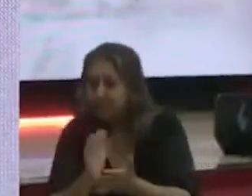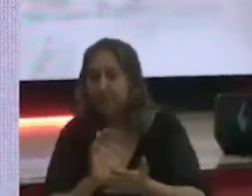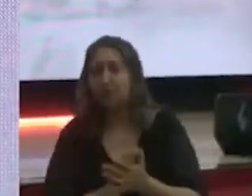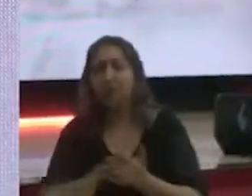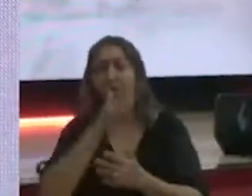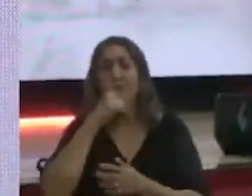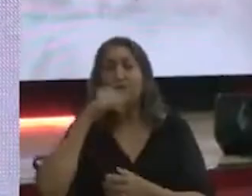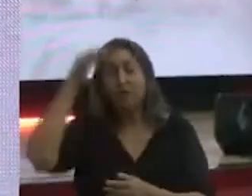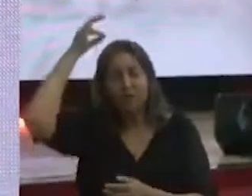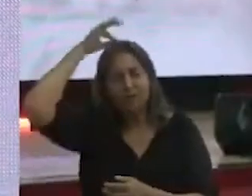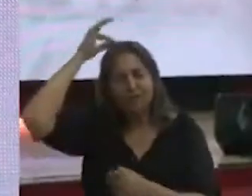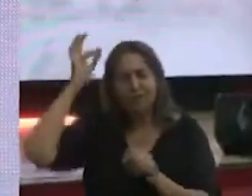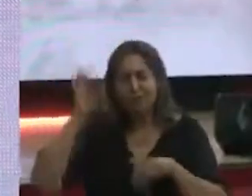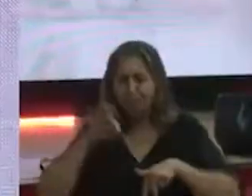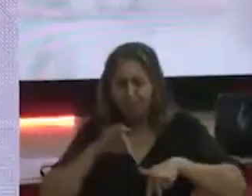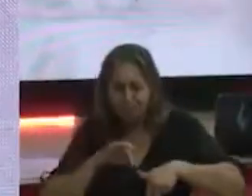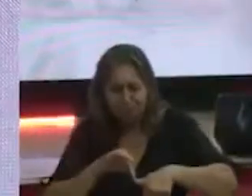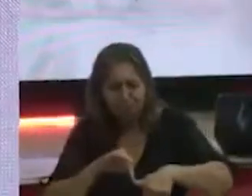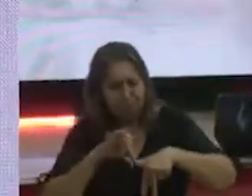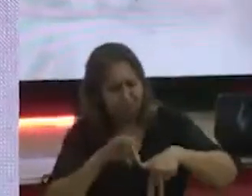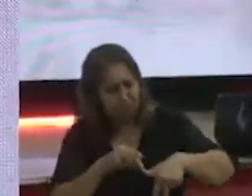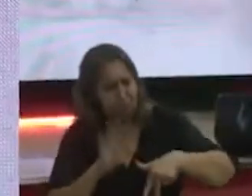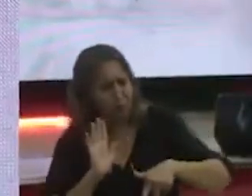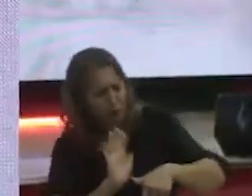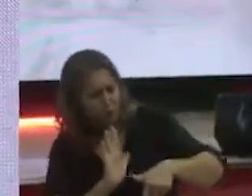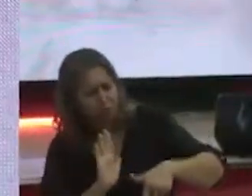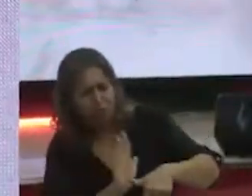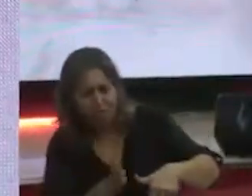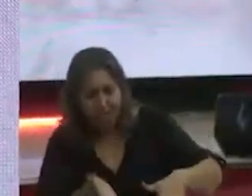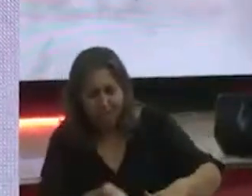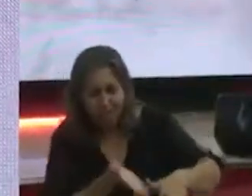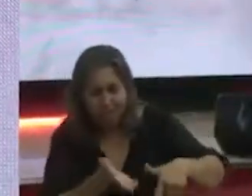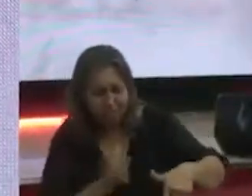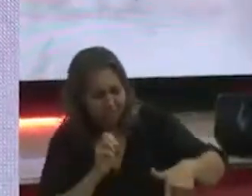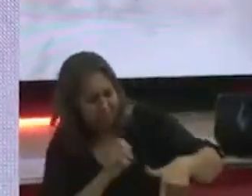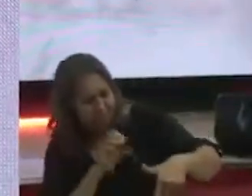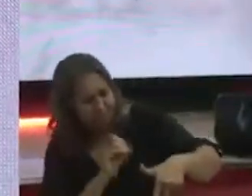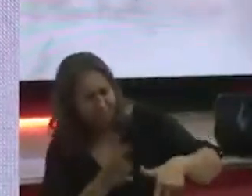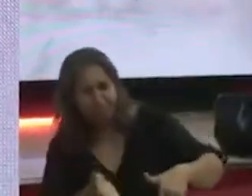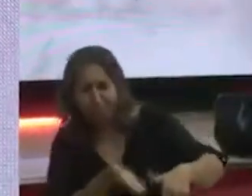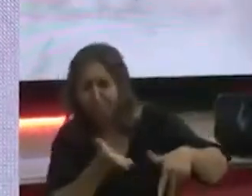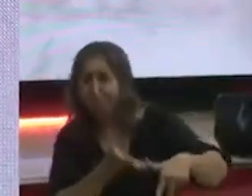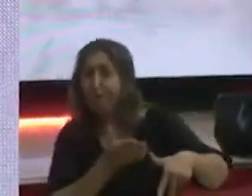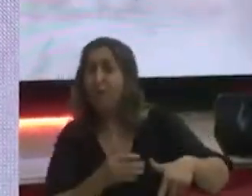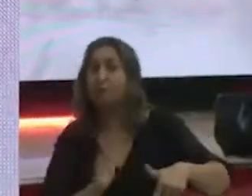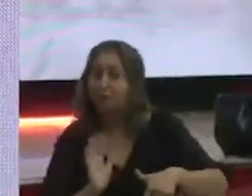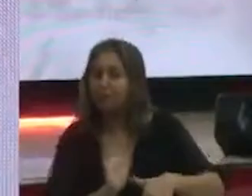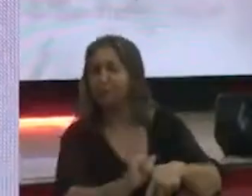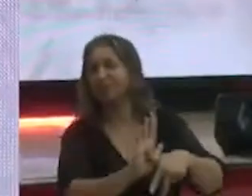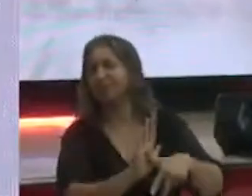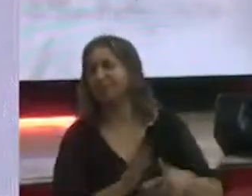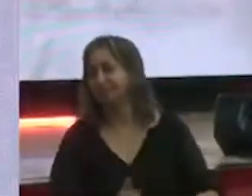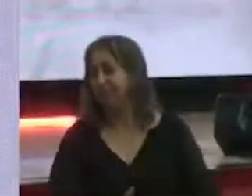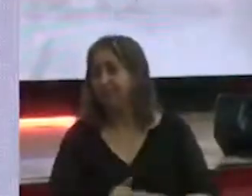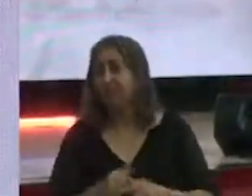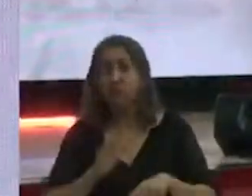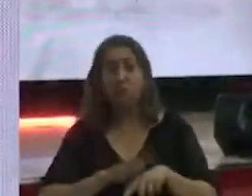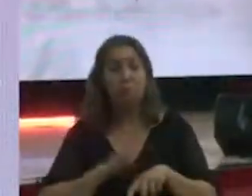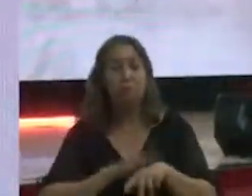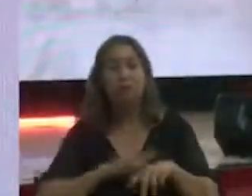é aquele que está ao nosso lado para nos ajudar para nos ensinar para nos auxiliar nos